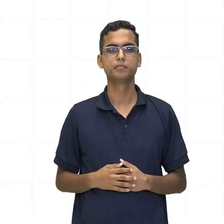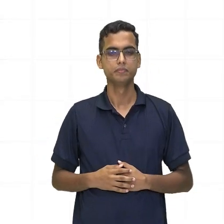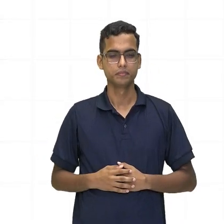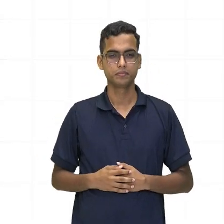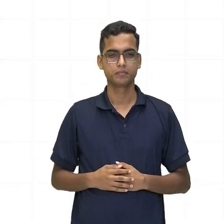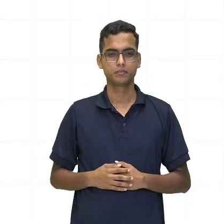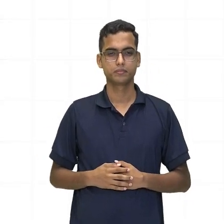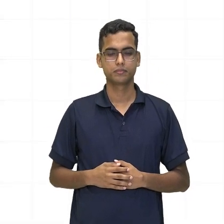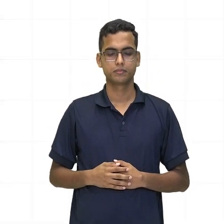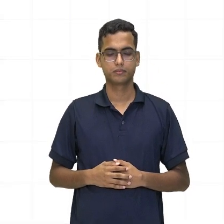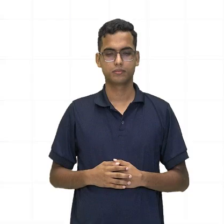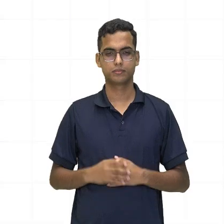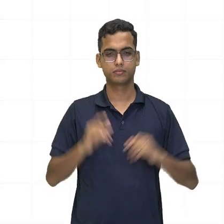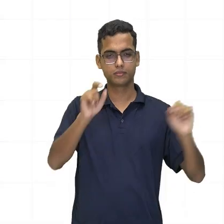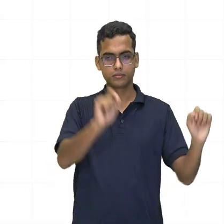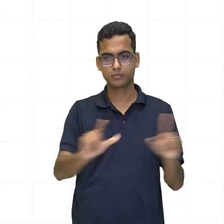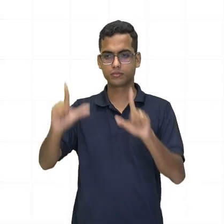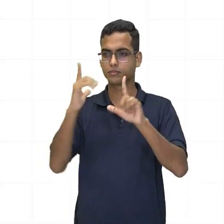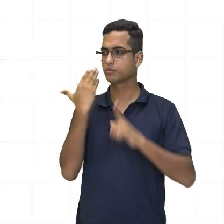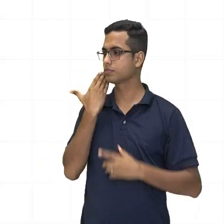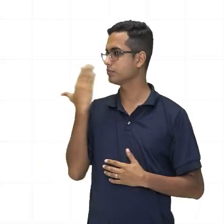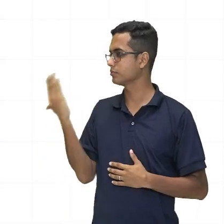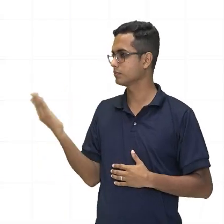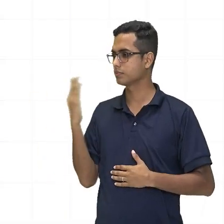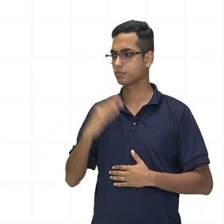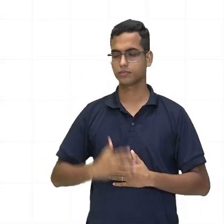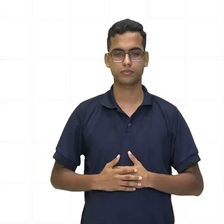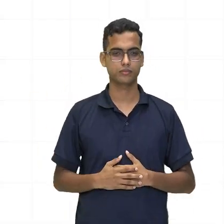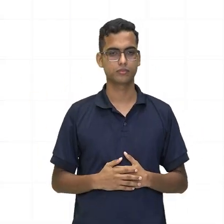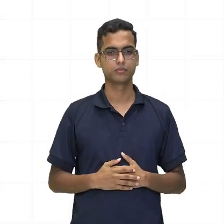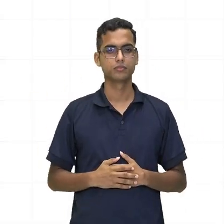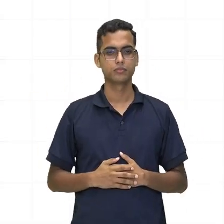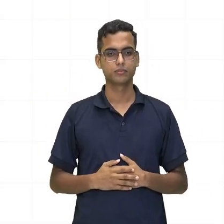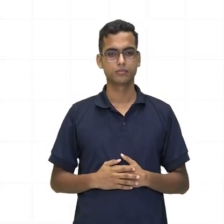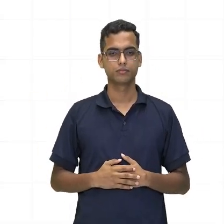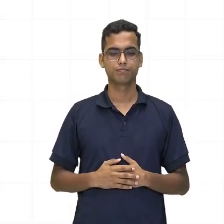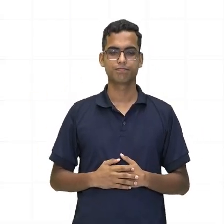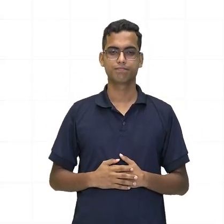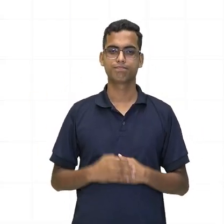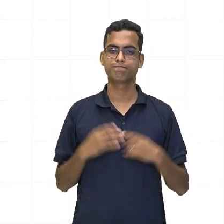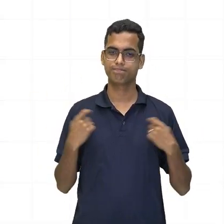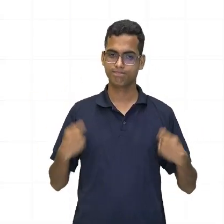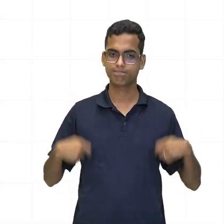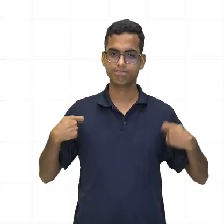ajudar a entender melhor isso. Deveria ser assim,